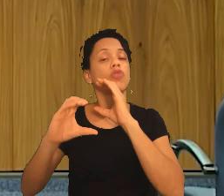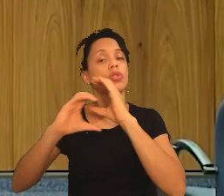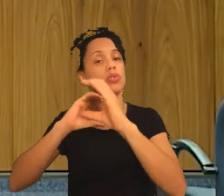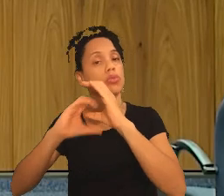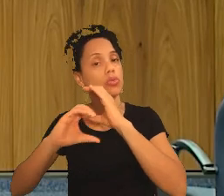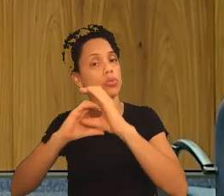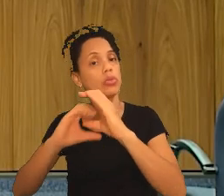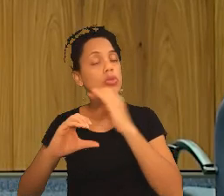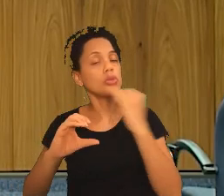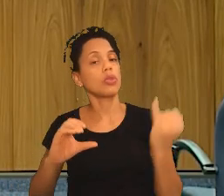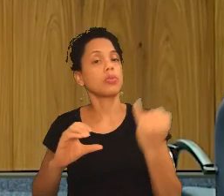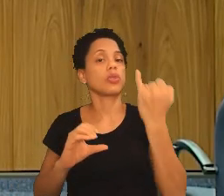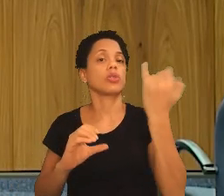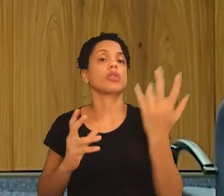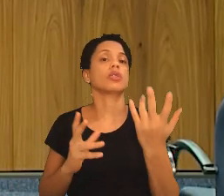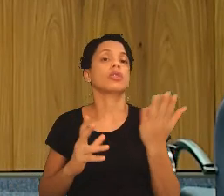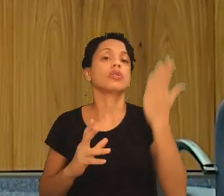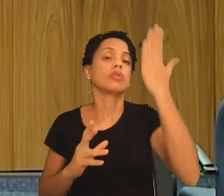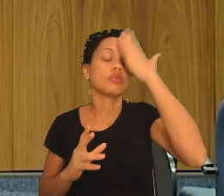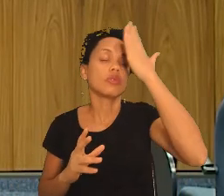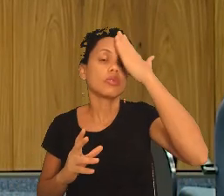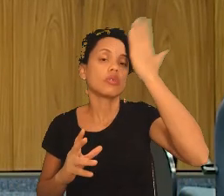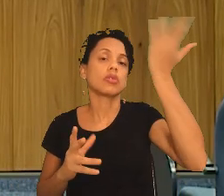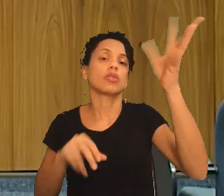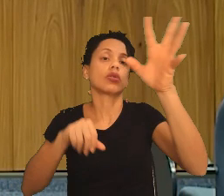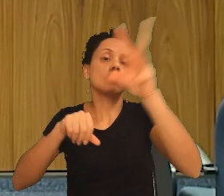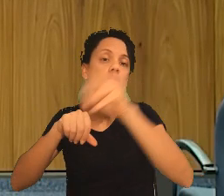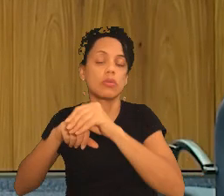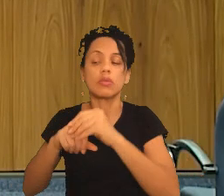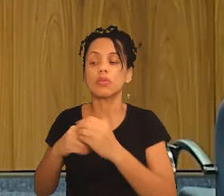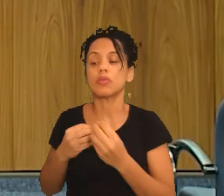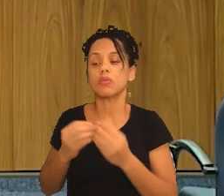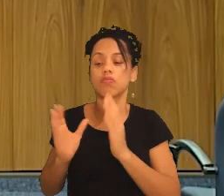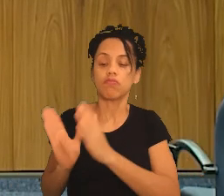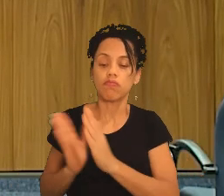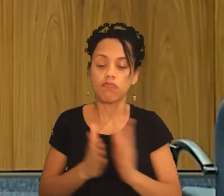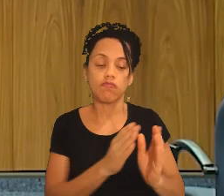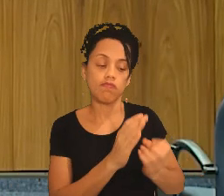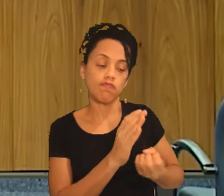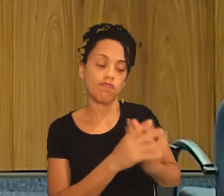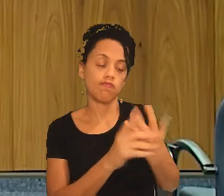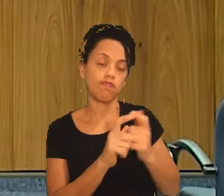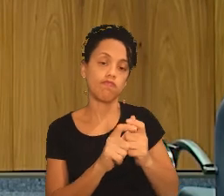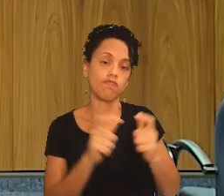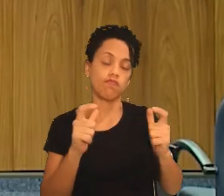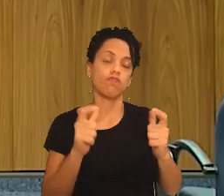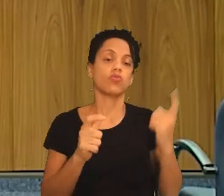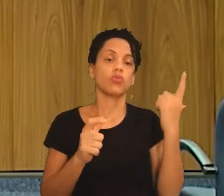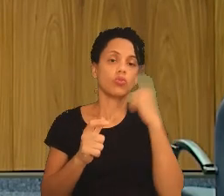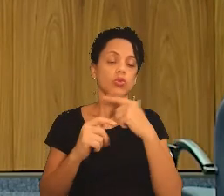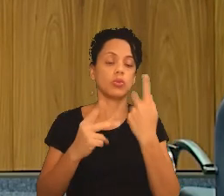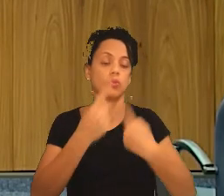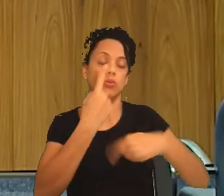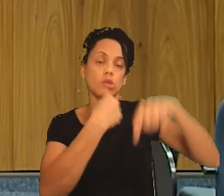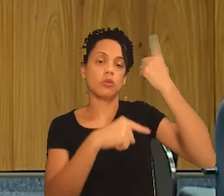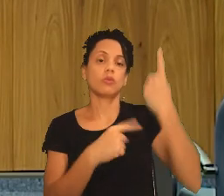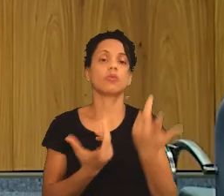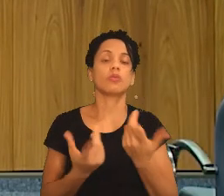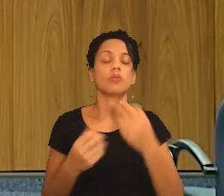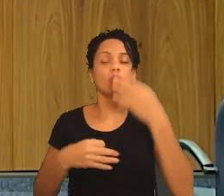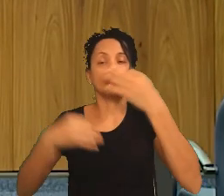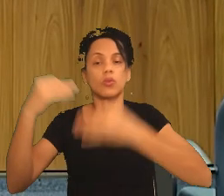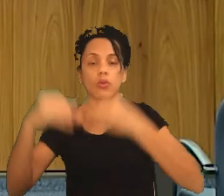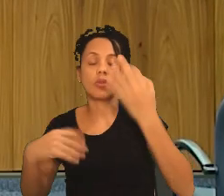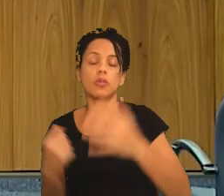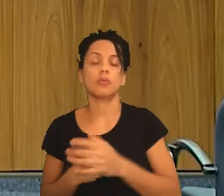né? E, de certa forma, também garantir esse diálogo e essa ponte